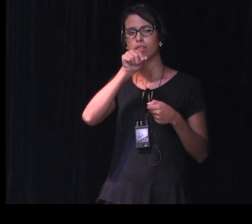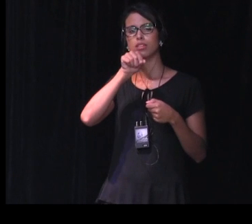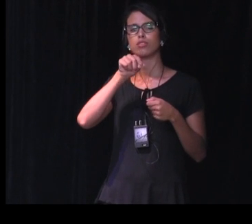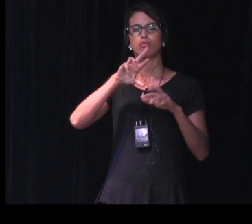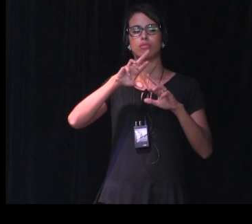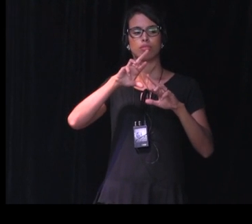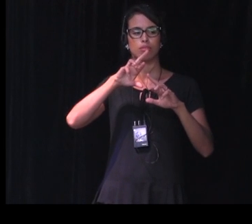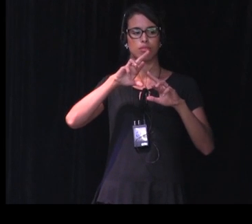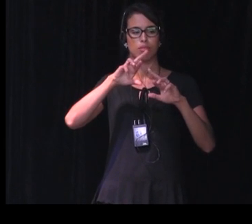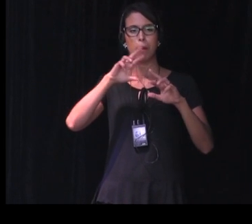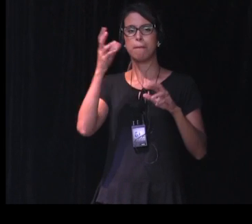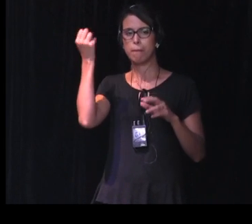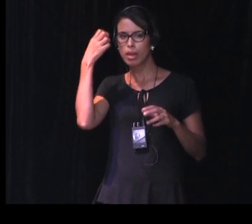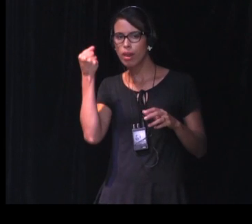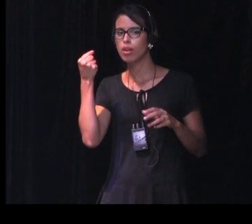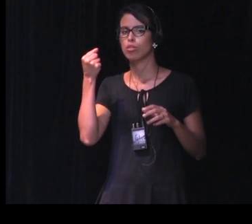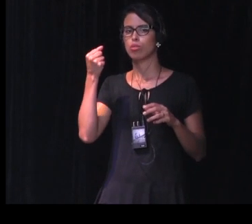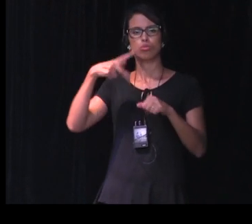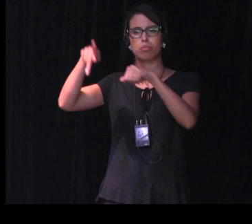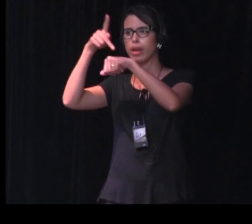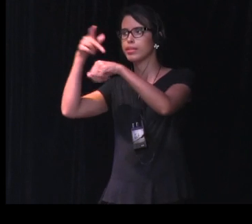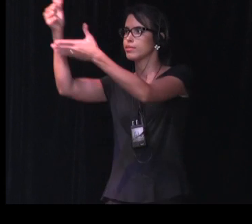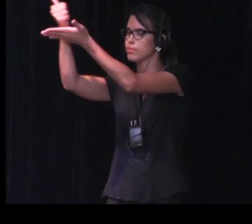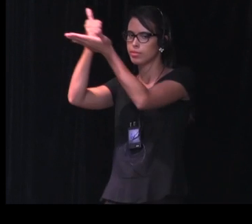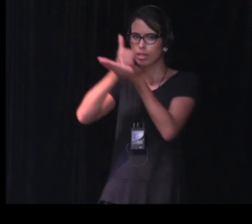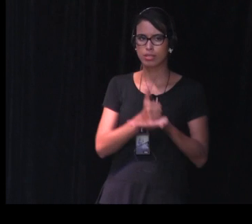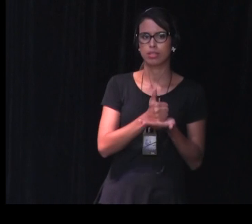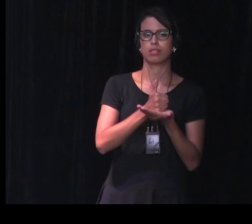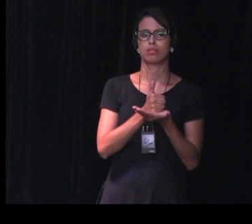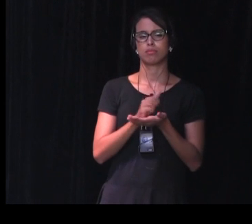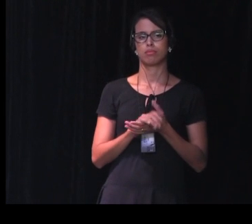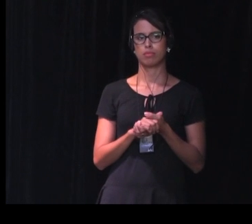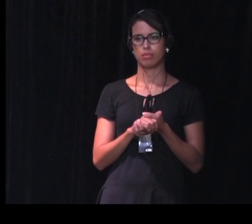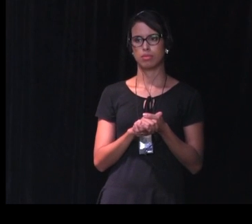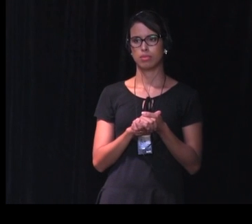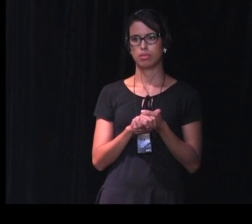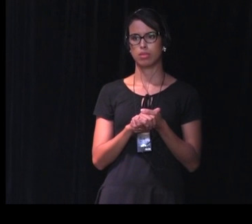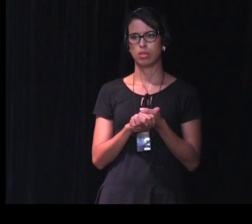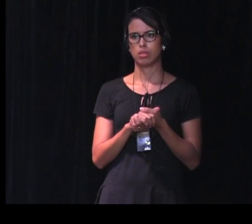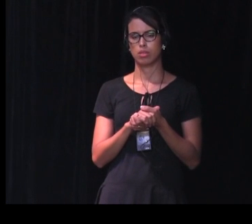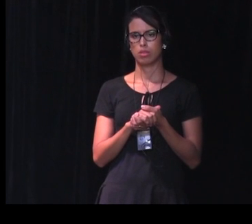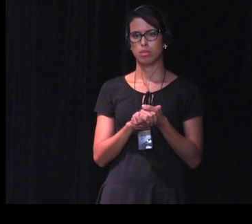ter também o cisne branco da Europa e o preto da Nova Zelândia.